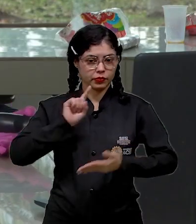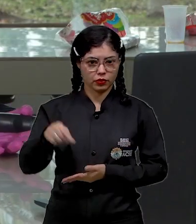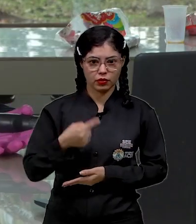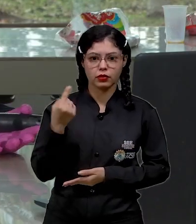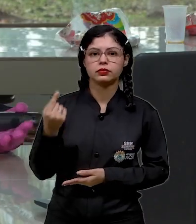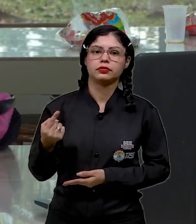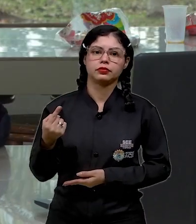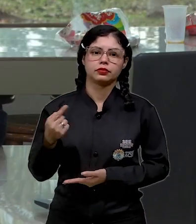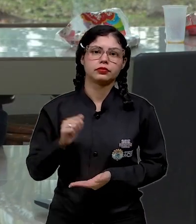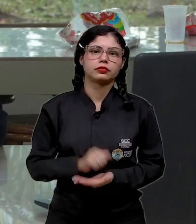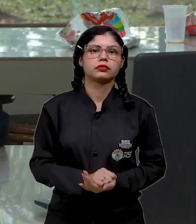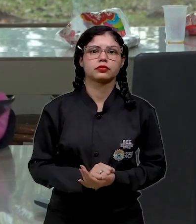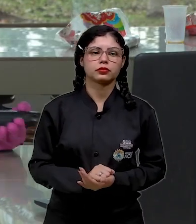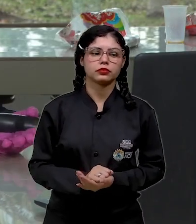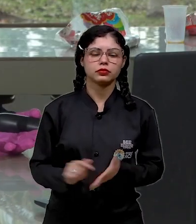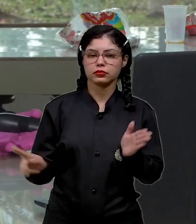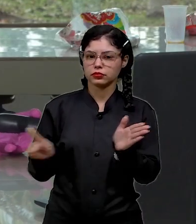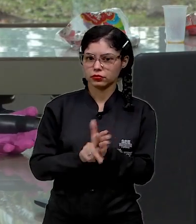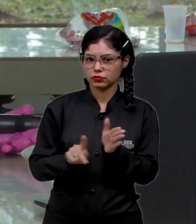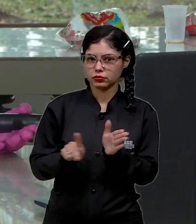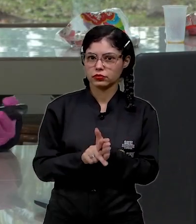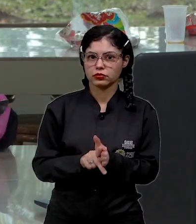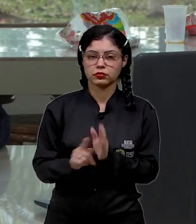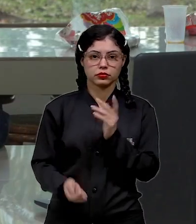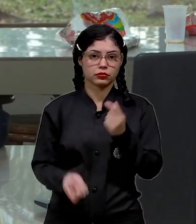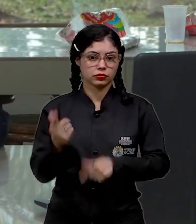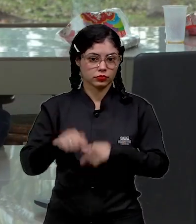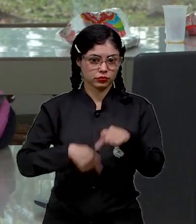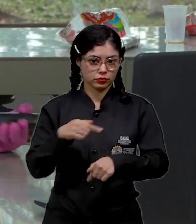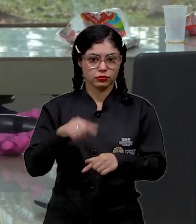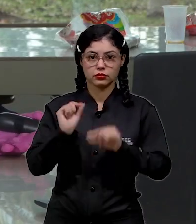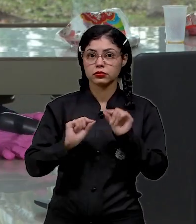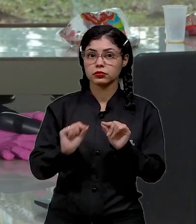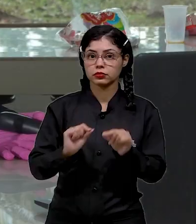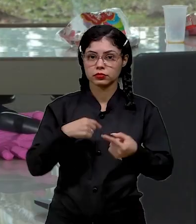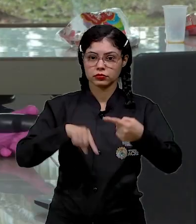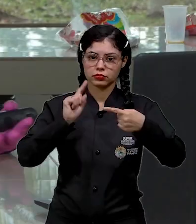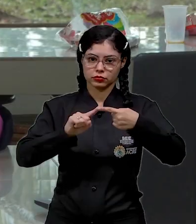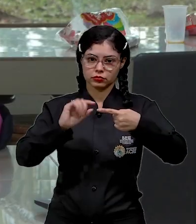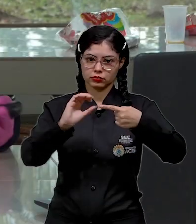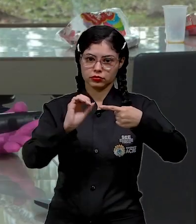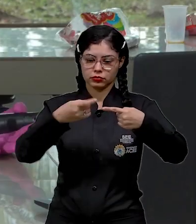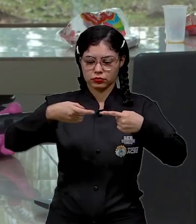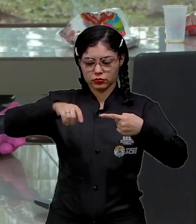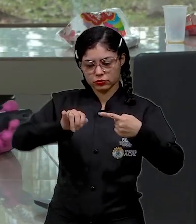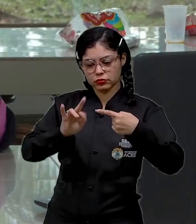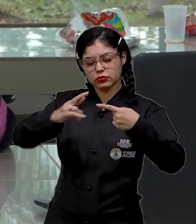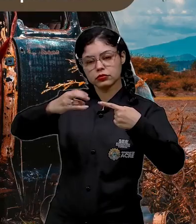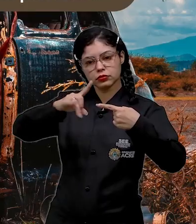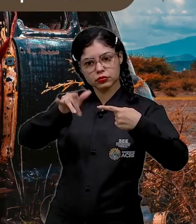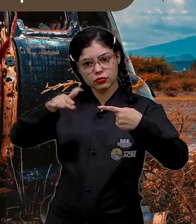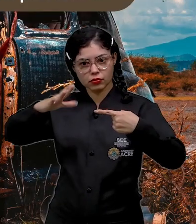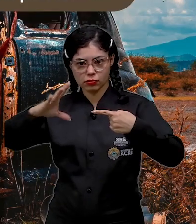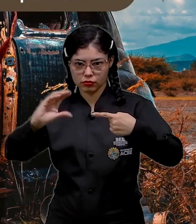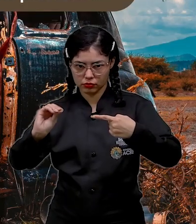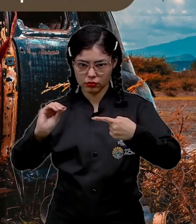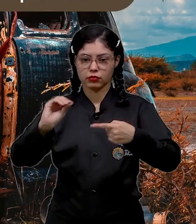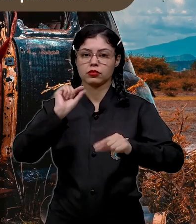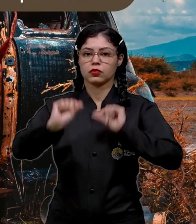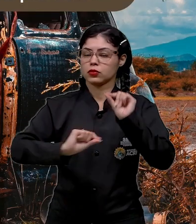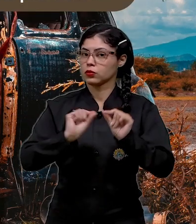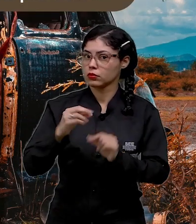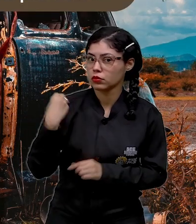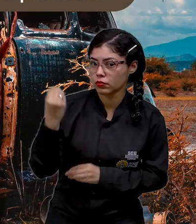próxima propriedade química ali da matéria é a oxidação. Então, vamos entender como que a oxidação